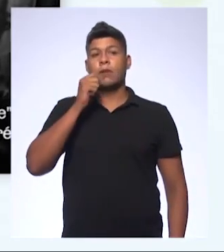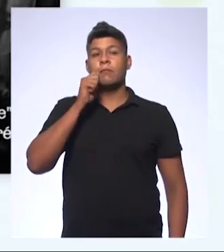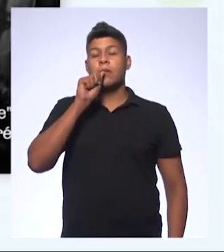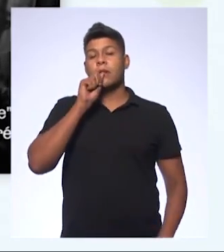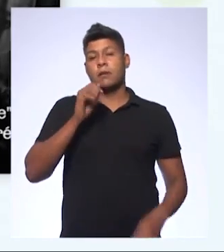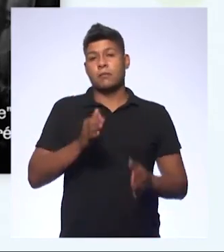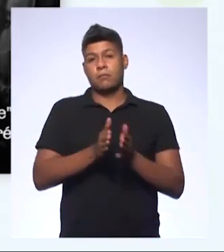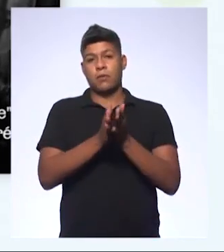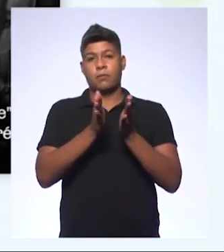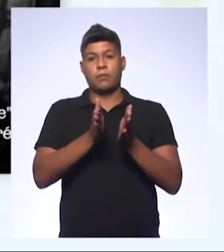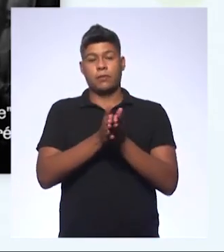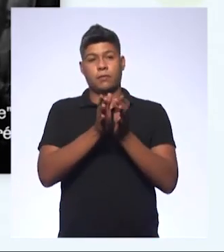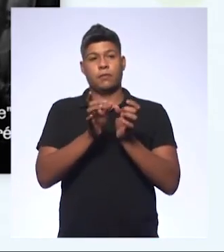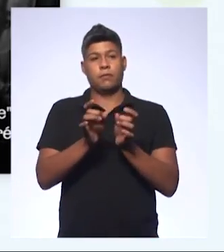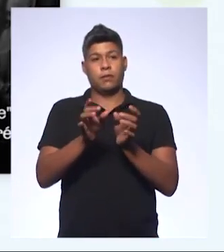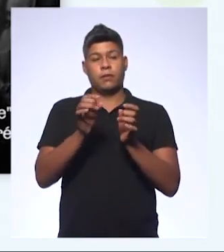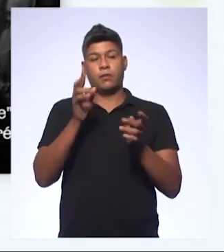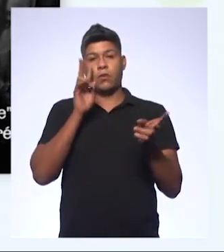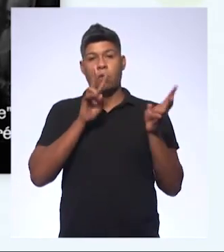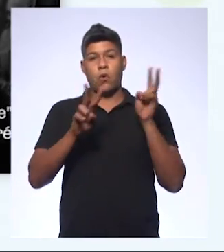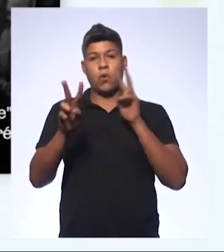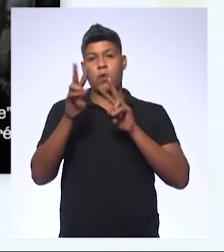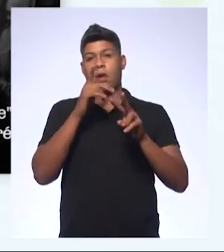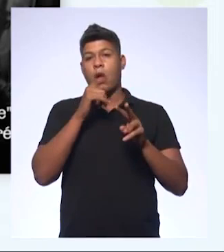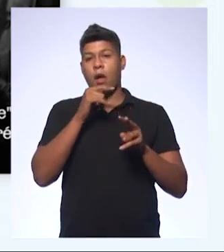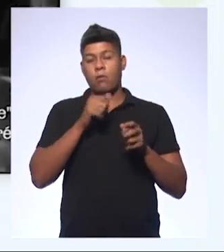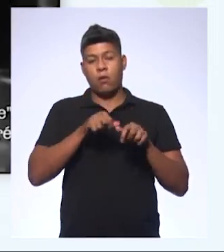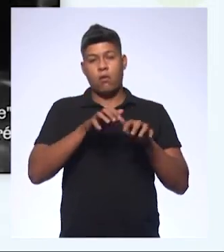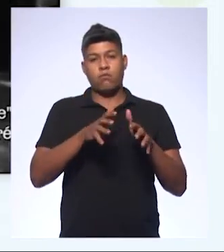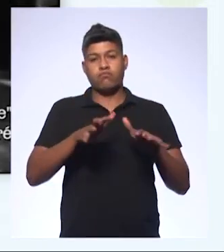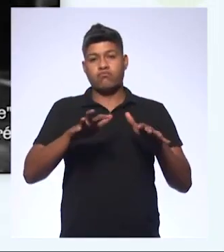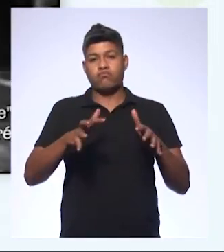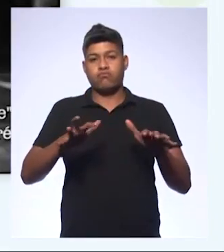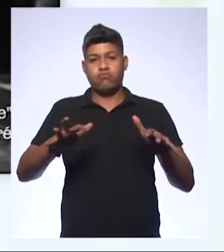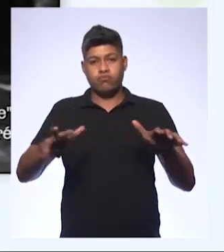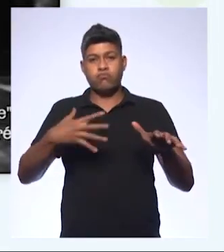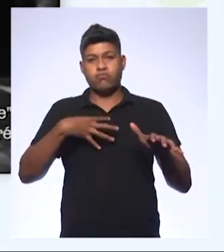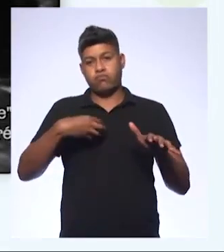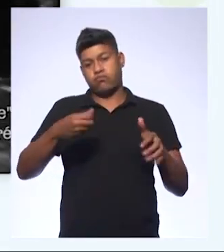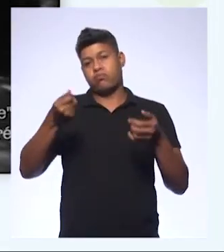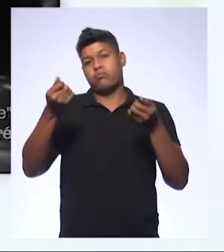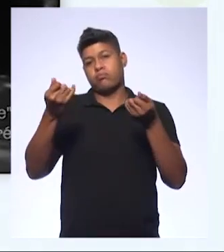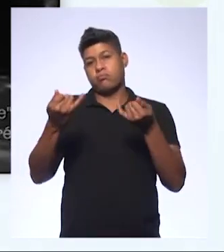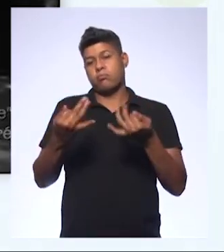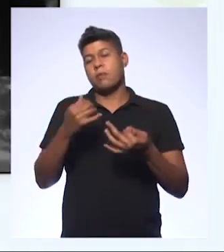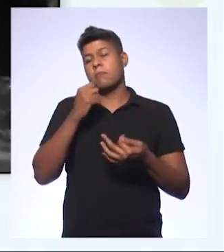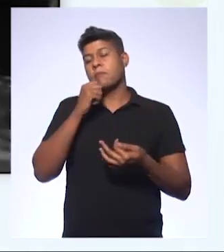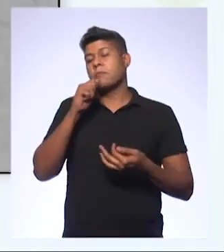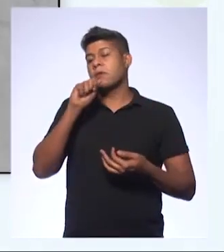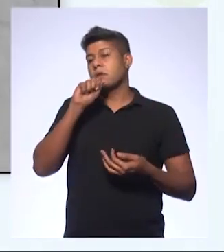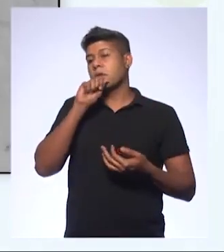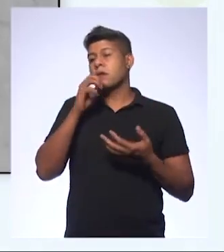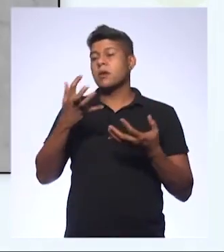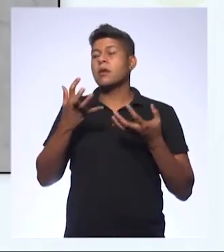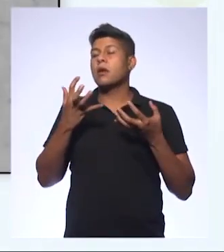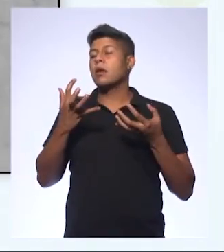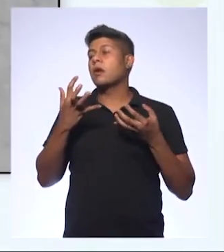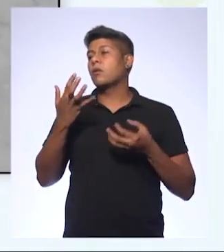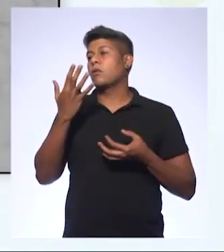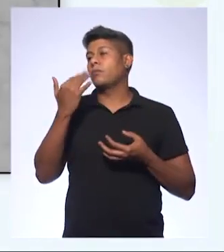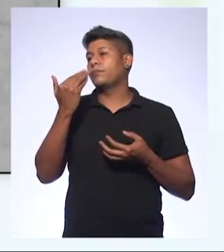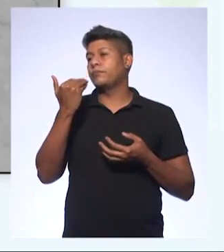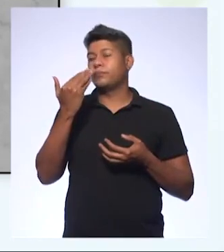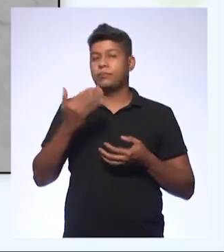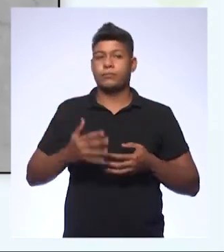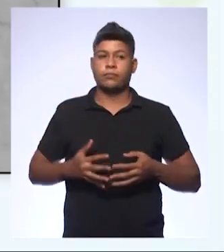pobre gemer, dos olhos as águas correndo, vendo teu filho dizendo: mamãe, eu quero comer.